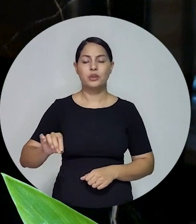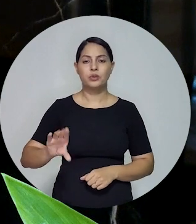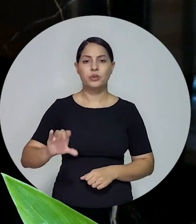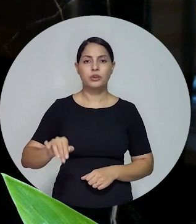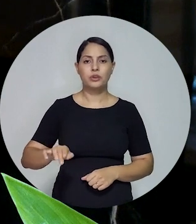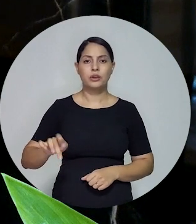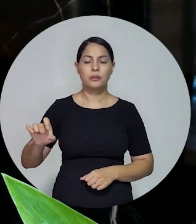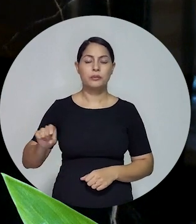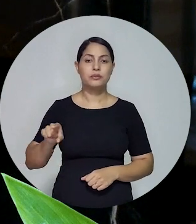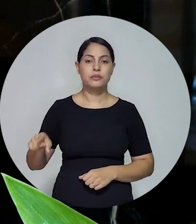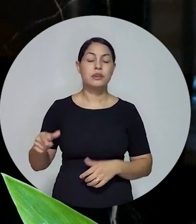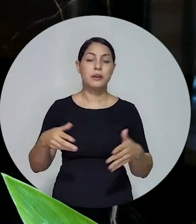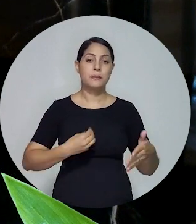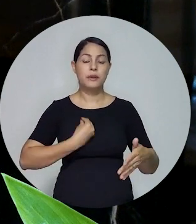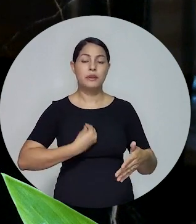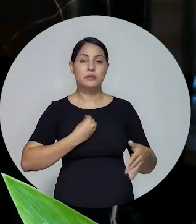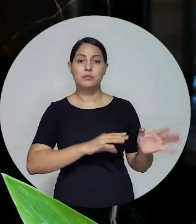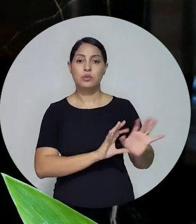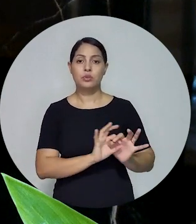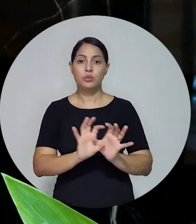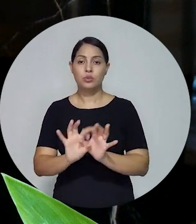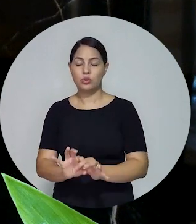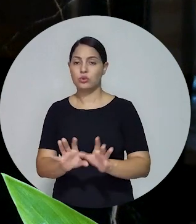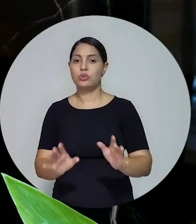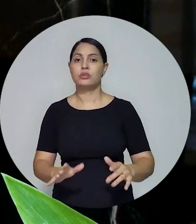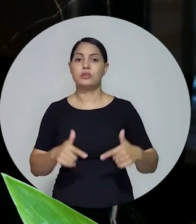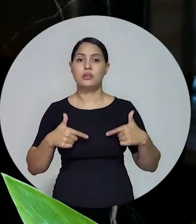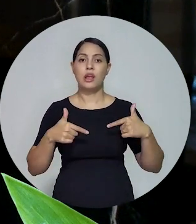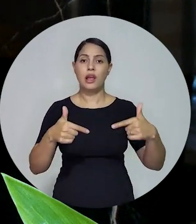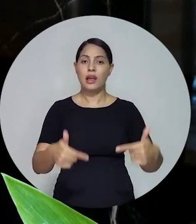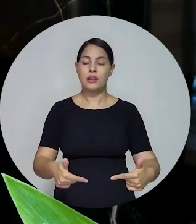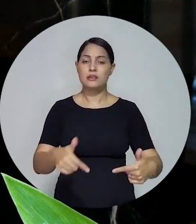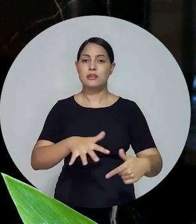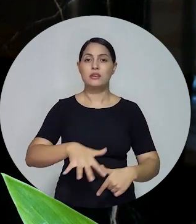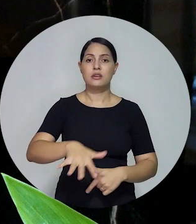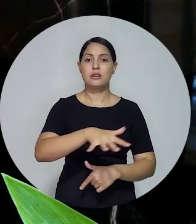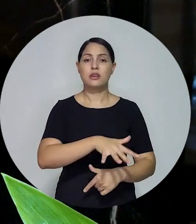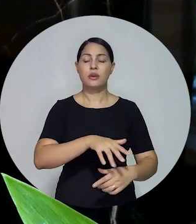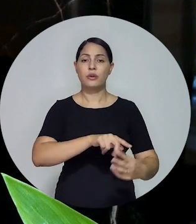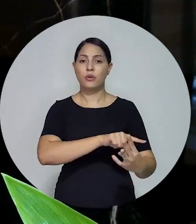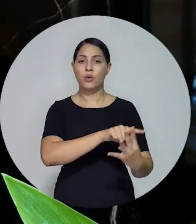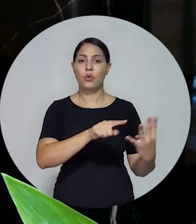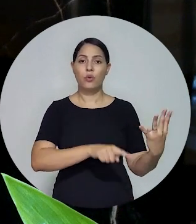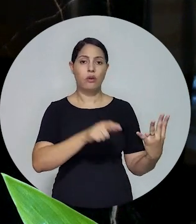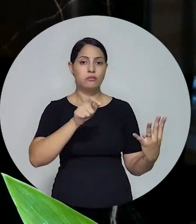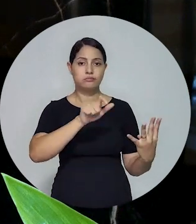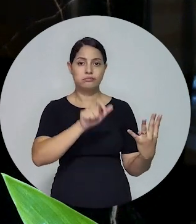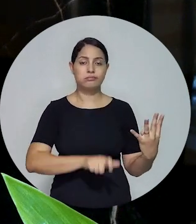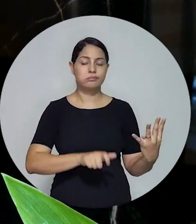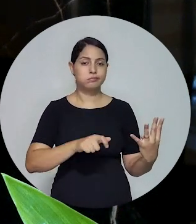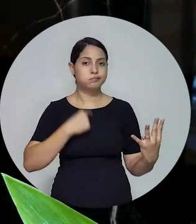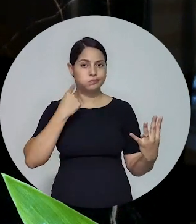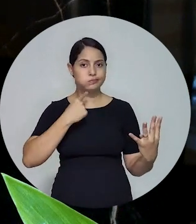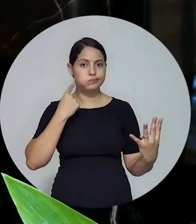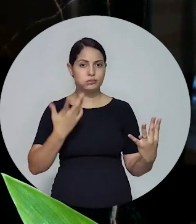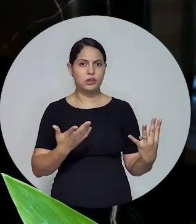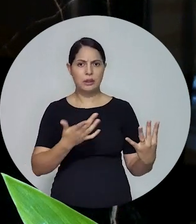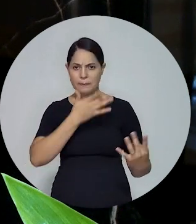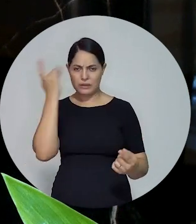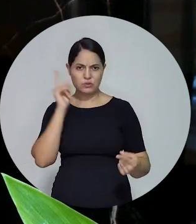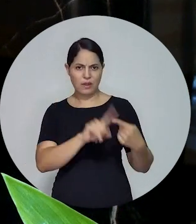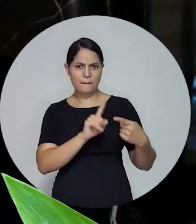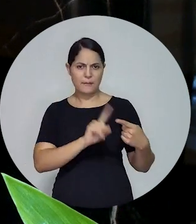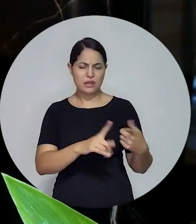do Brasil, Leonardo Campos, esteve presente no ato de desagravo organizado pela seccional da OAB de Mato Grosso a